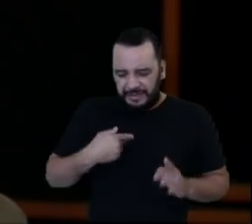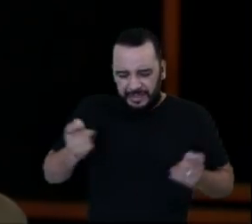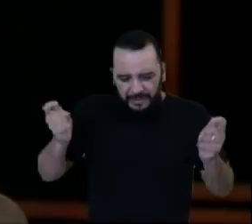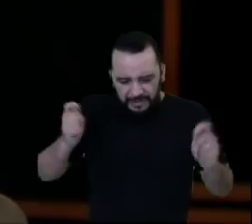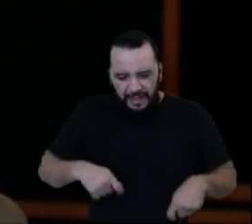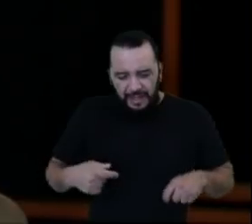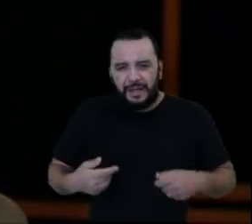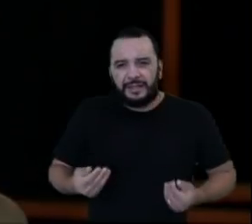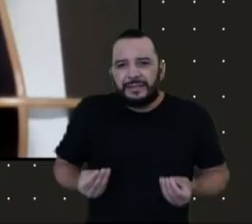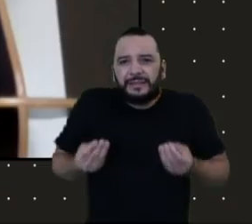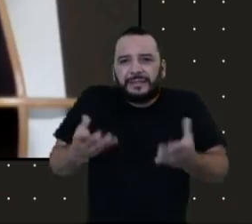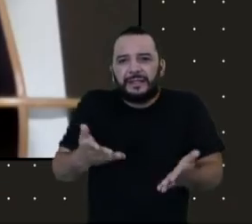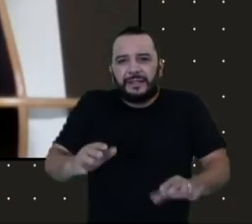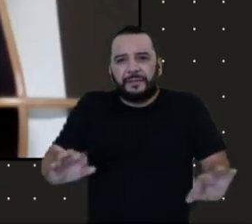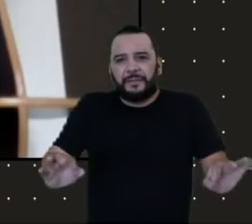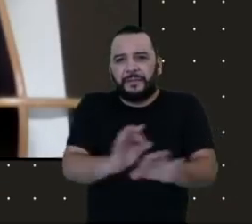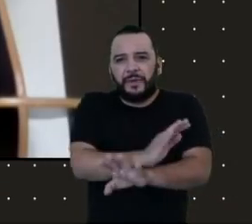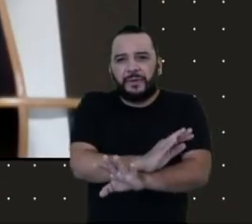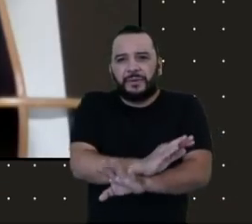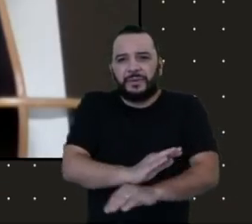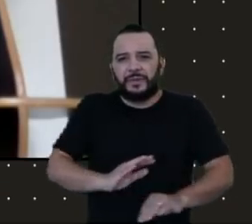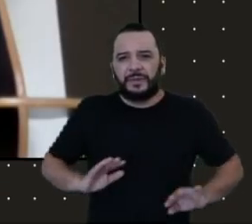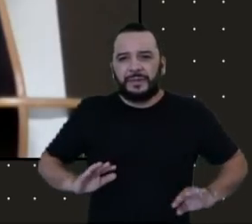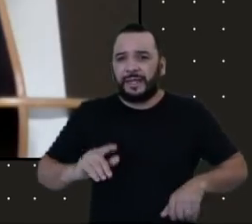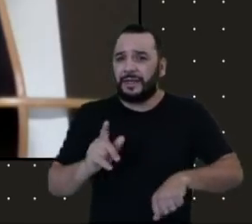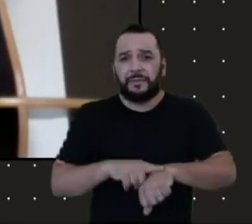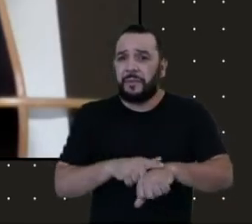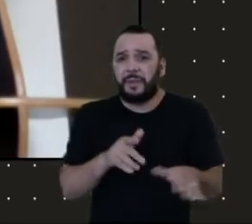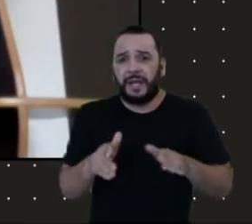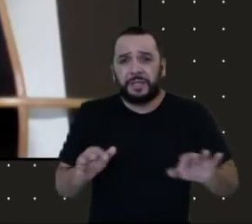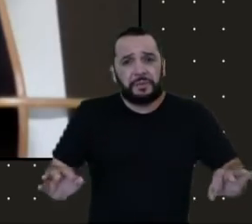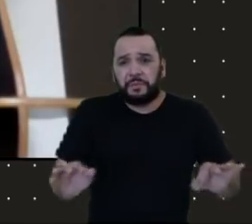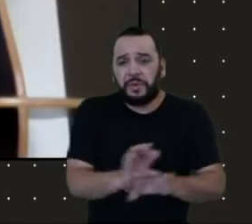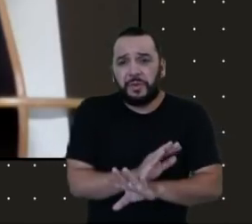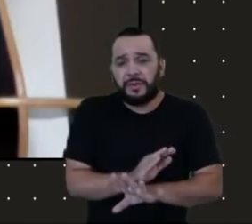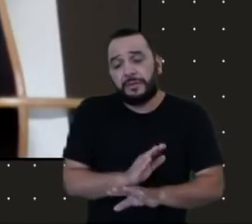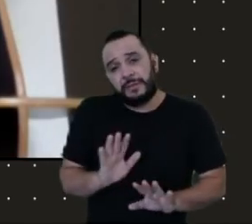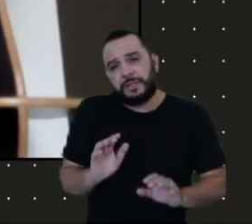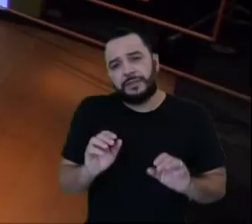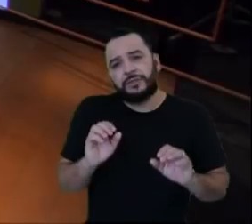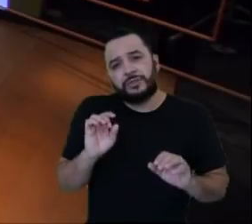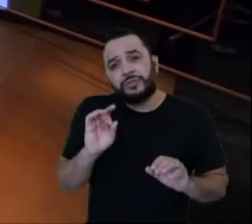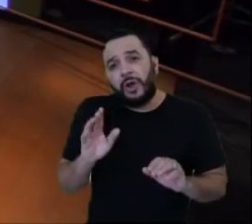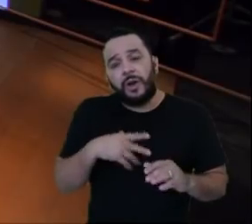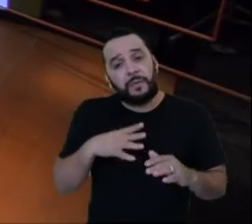tente ser mais do que você pode. Faça só o seu possível.